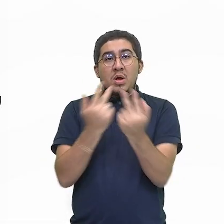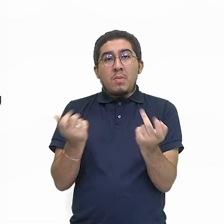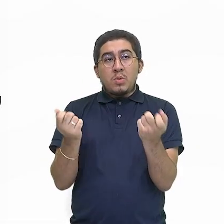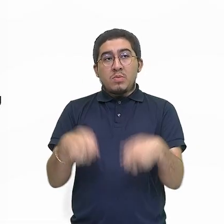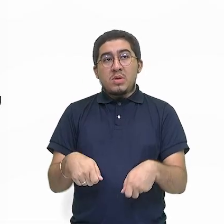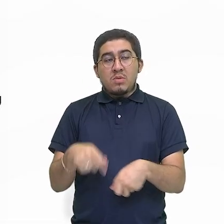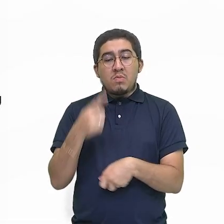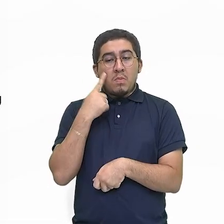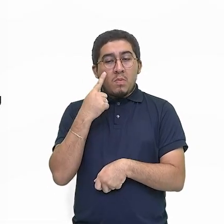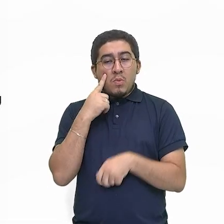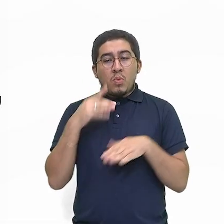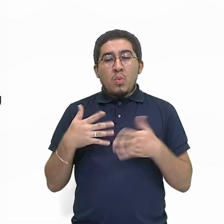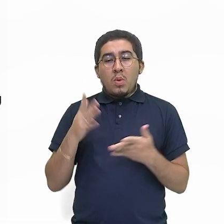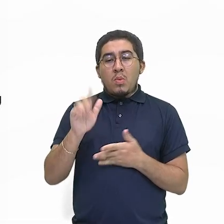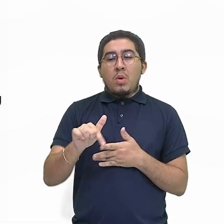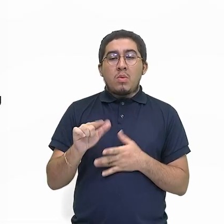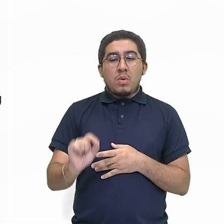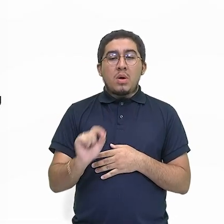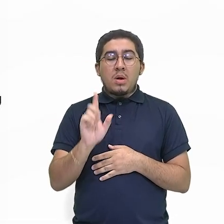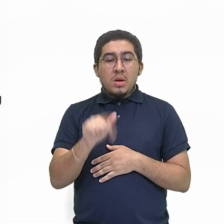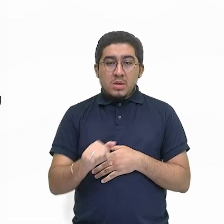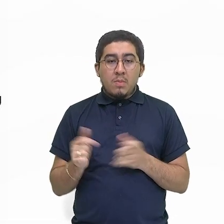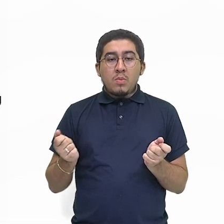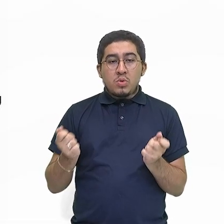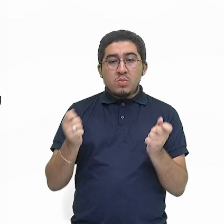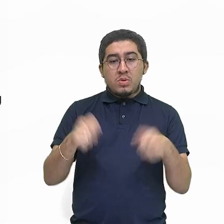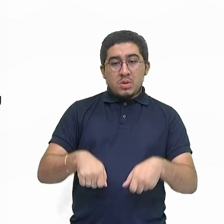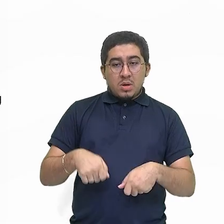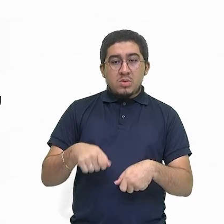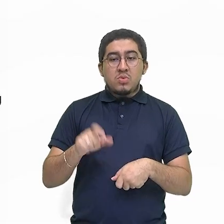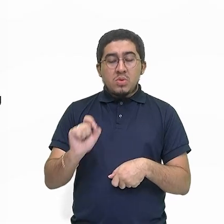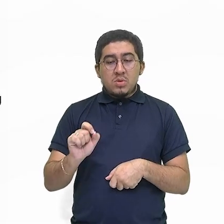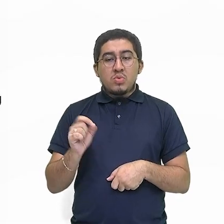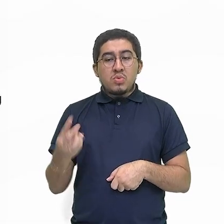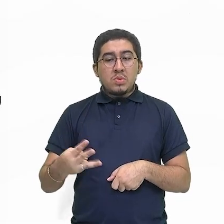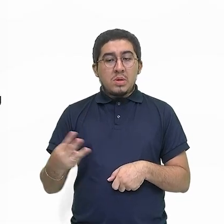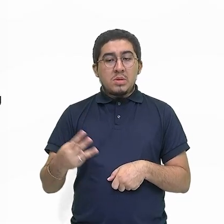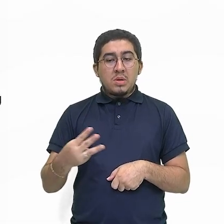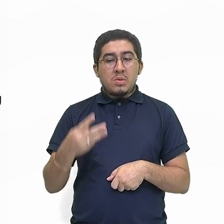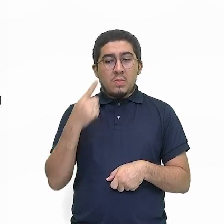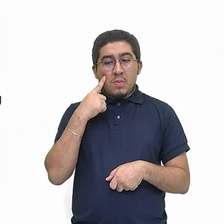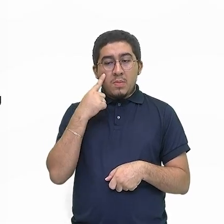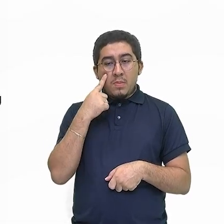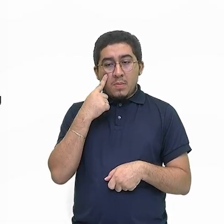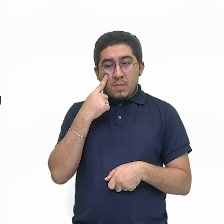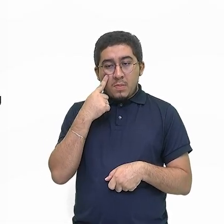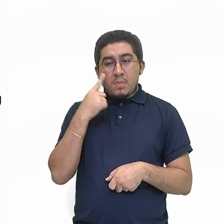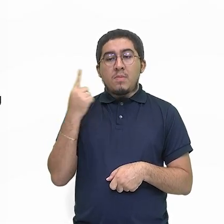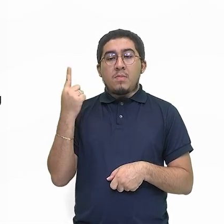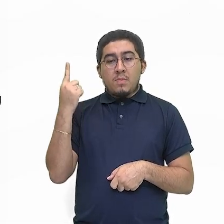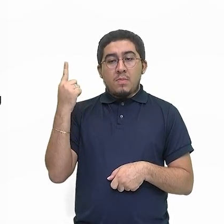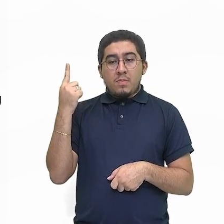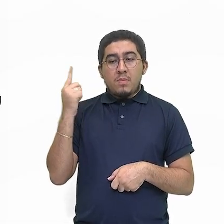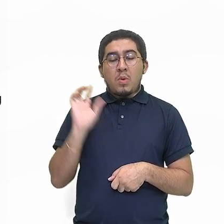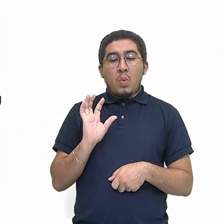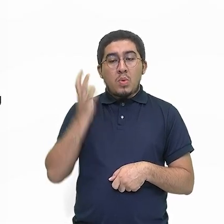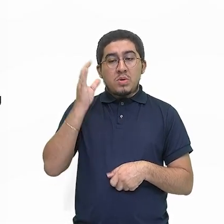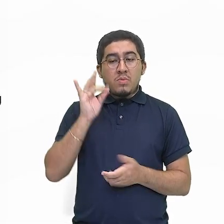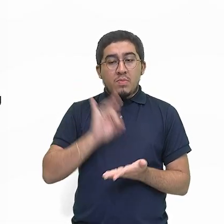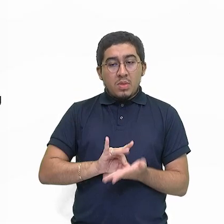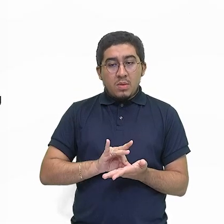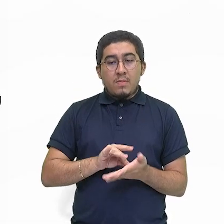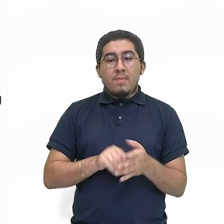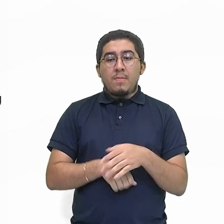formas. Vamos ver quais são essas formas do nível 3 de decisão ocorrer de modo